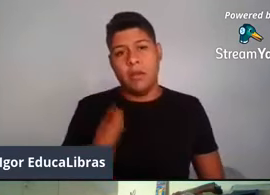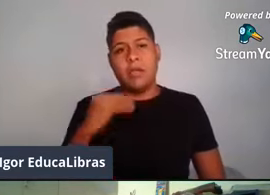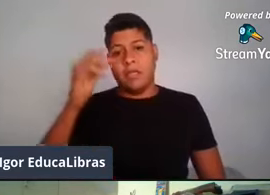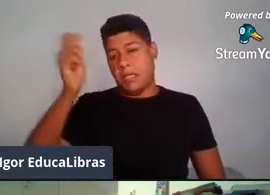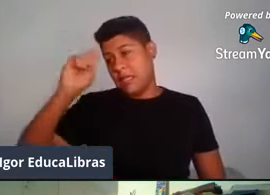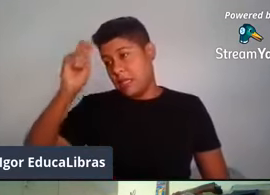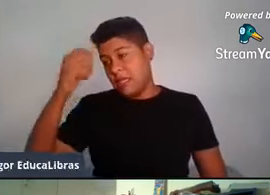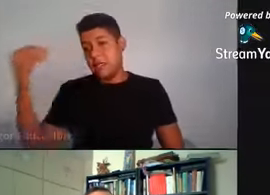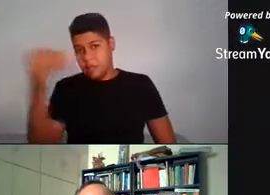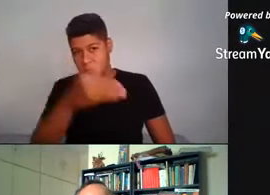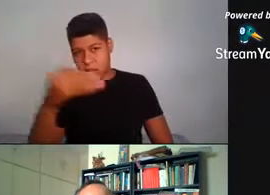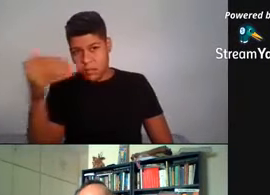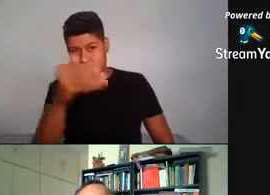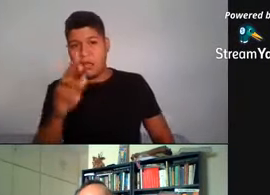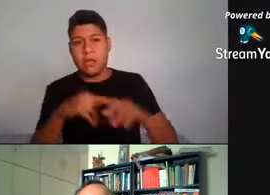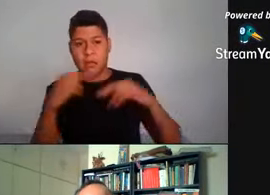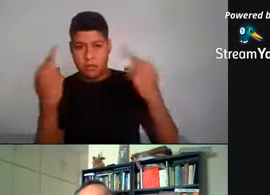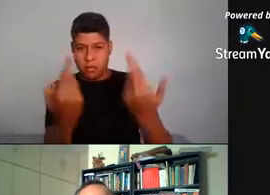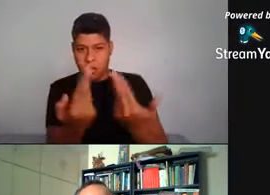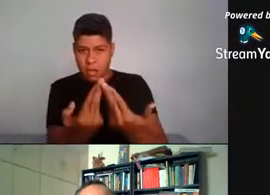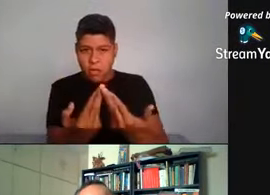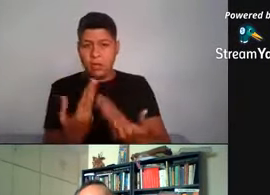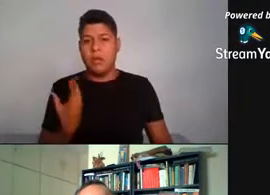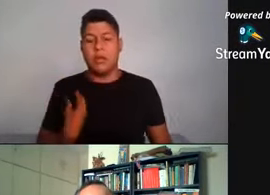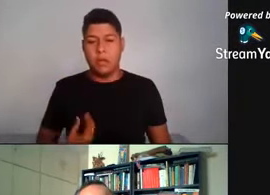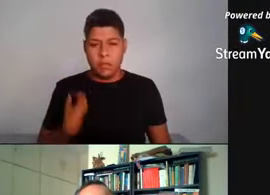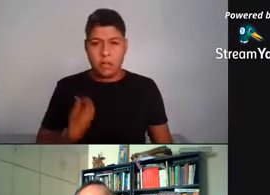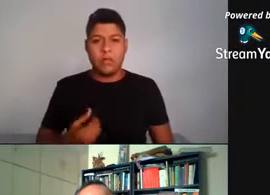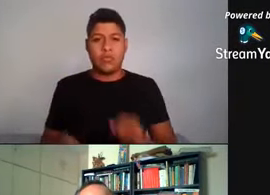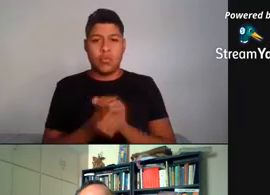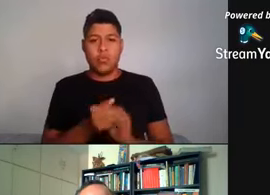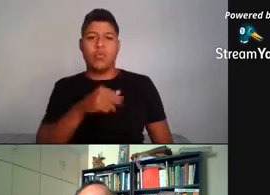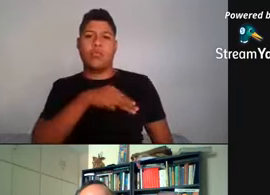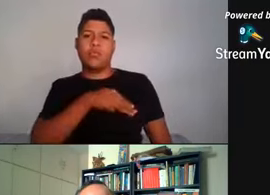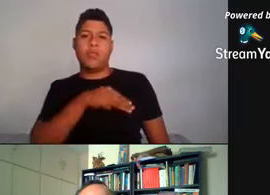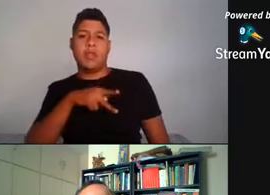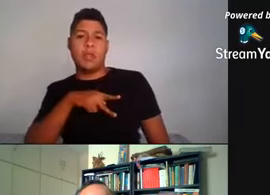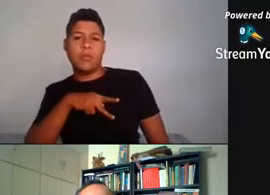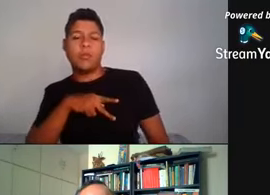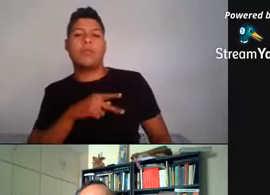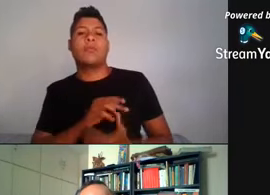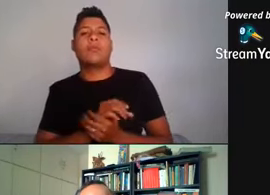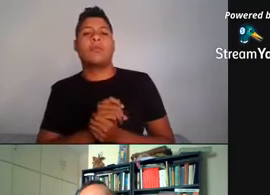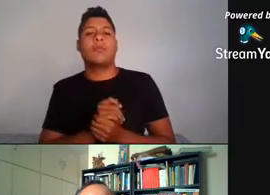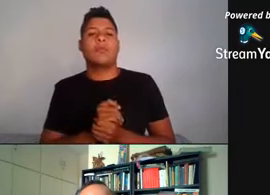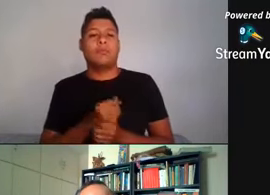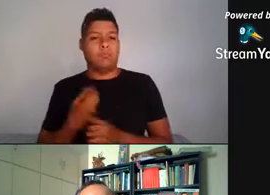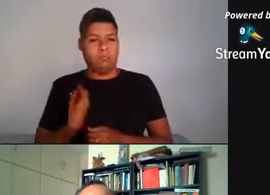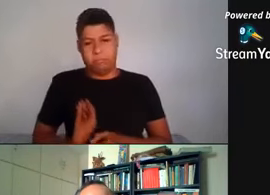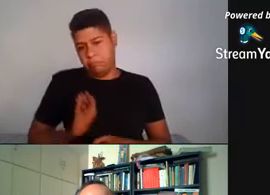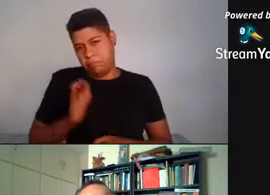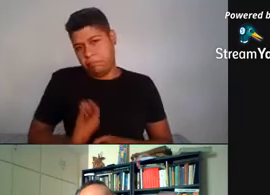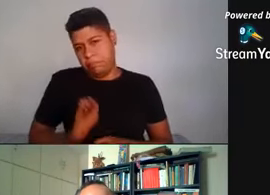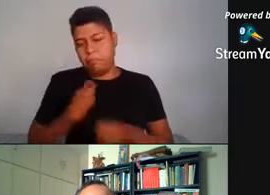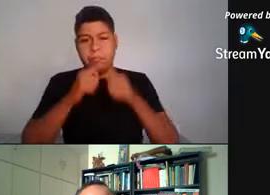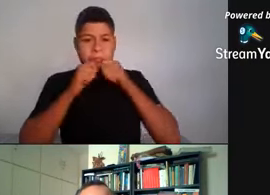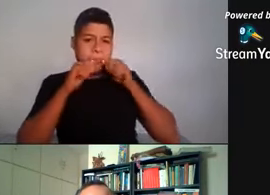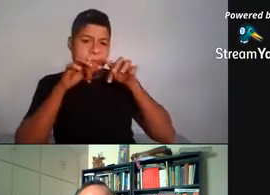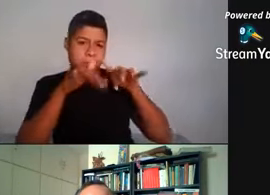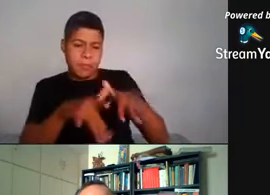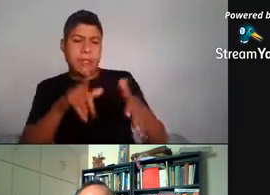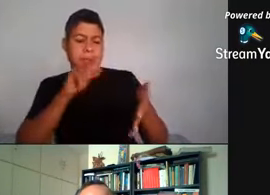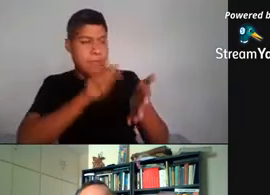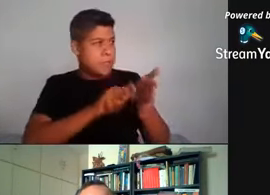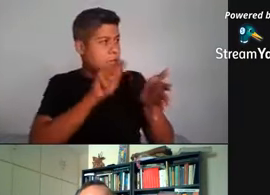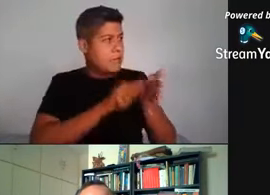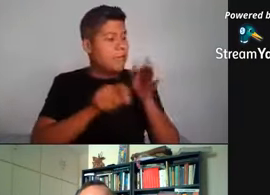de uma das nossas reuniões, né, para atuação do Ministério Público nessa situação excepcional de pandemia, eu tenho a escrever